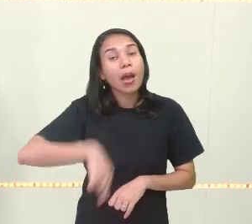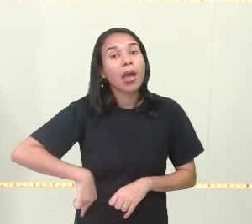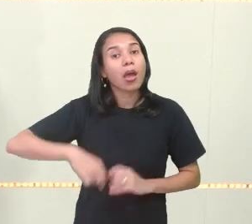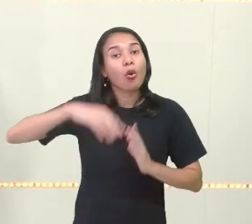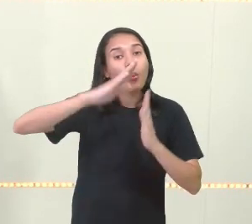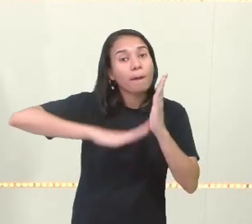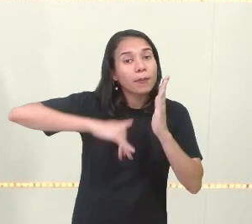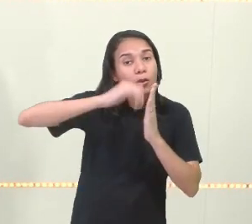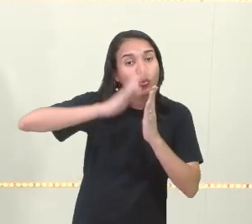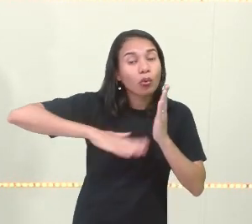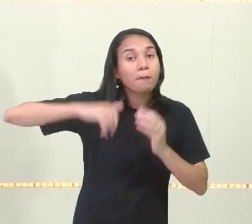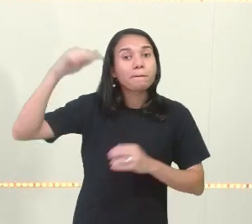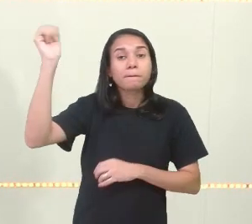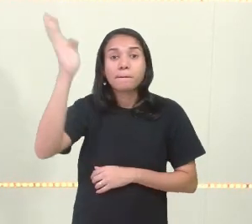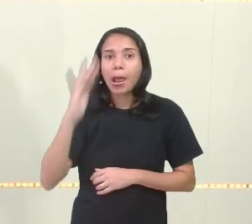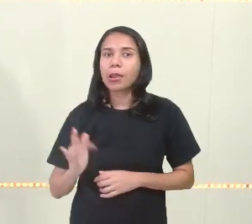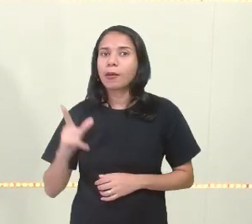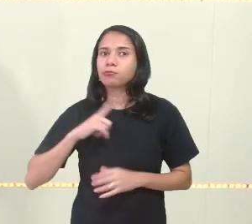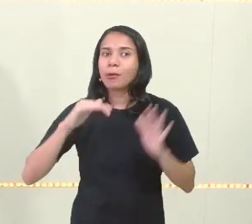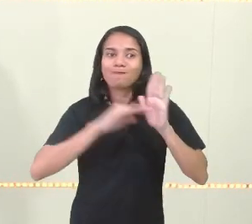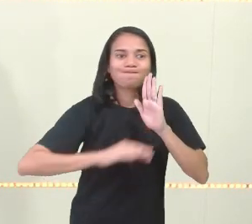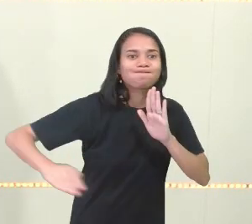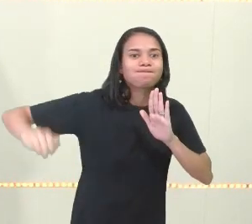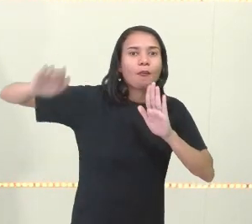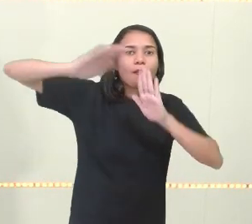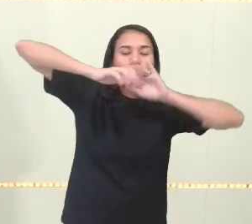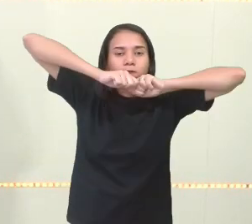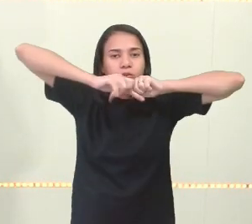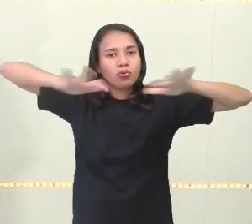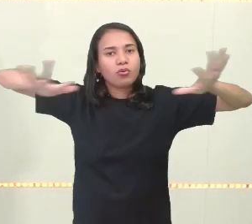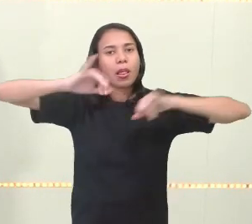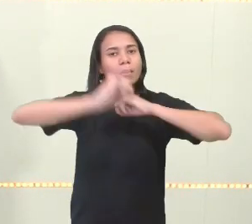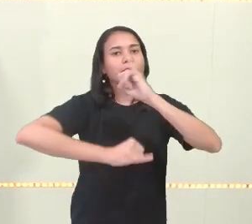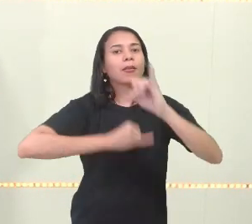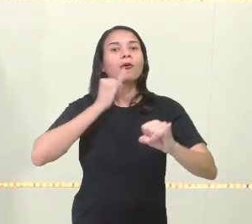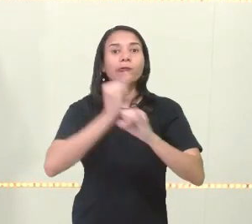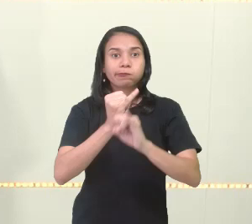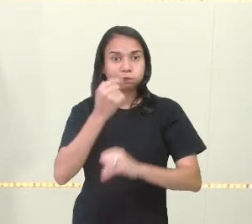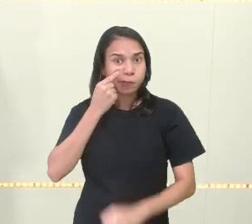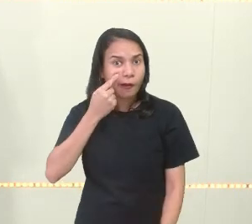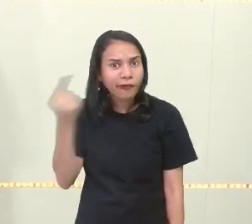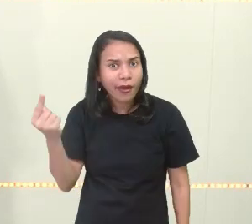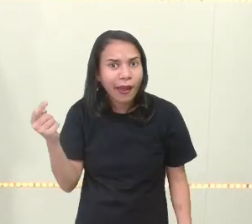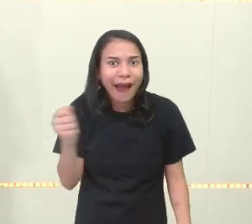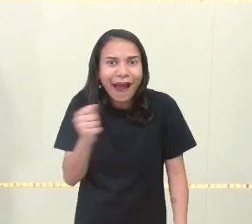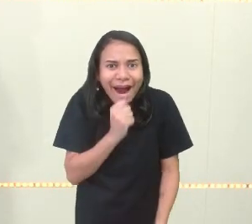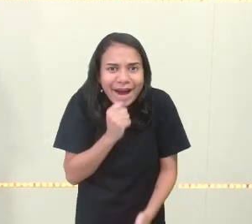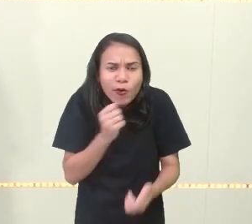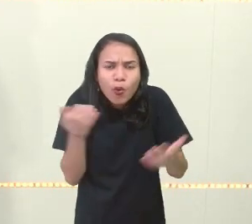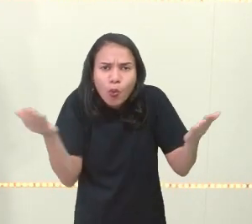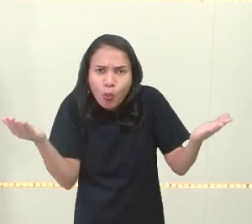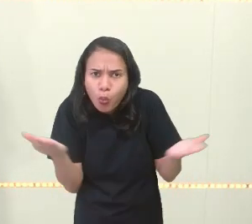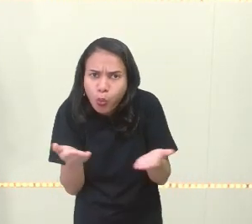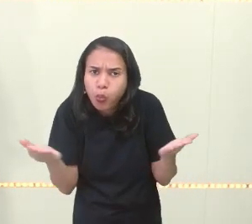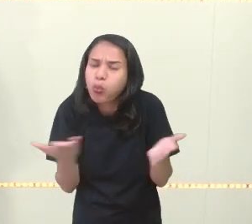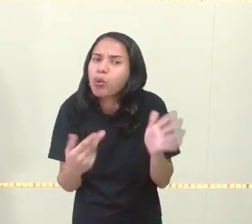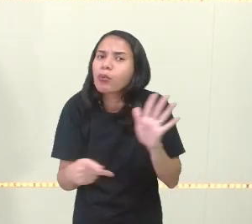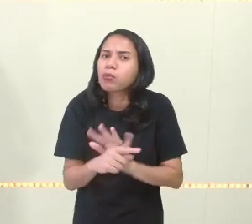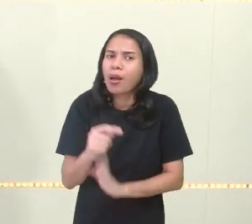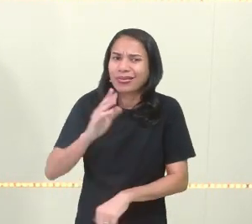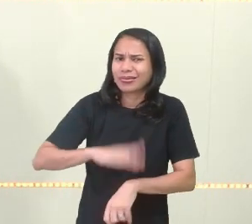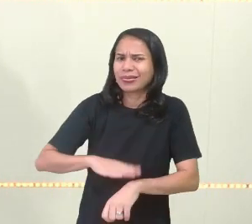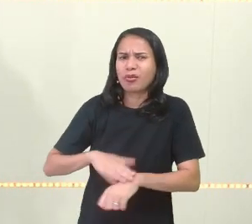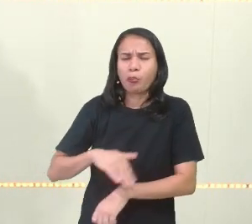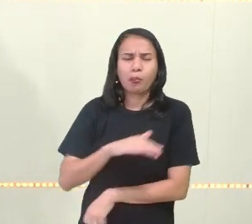pintor brasileiro a alcançar maior projeção internacional. Veja só, até hoje, veja o tempo que ele